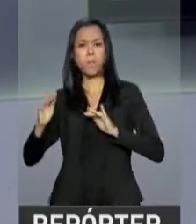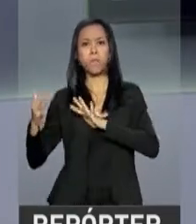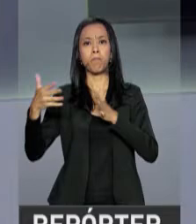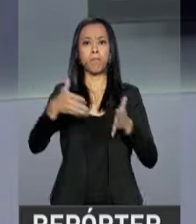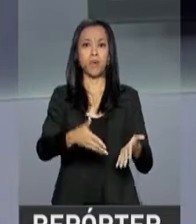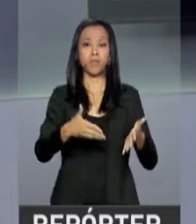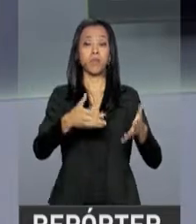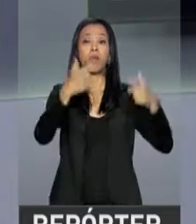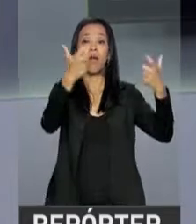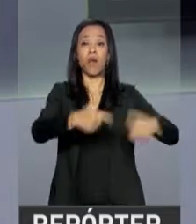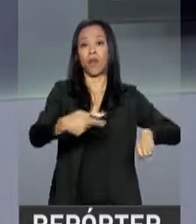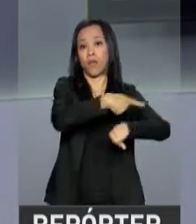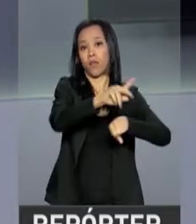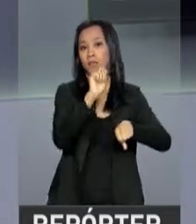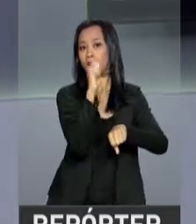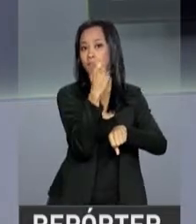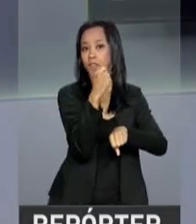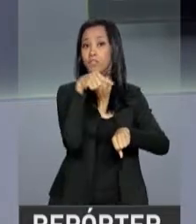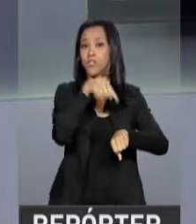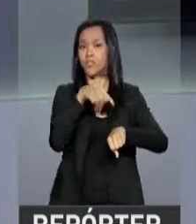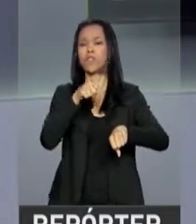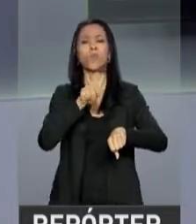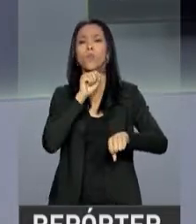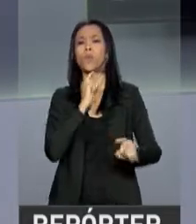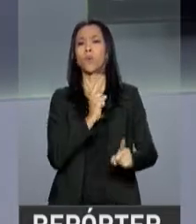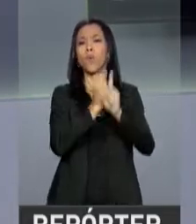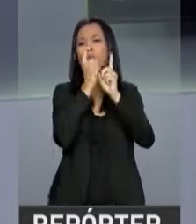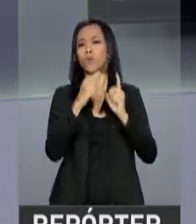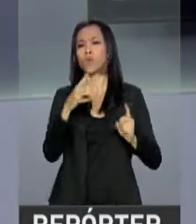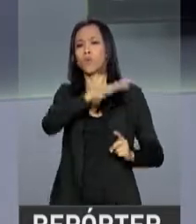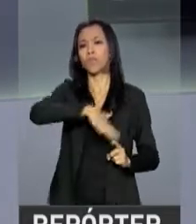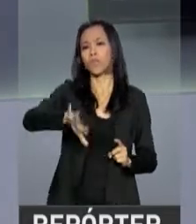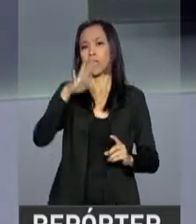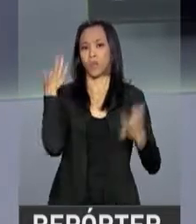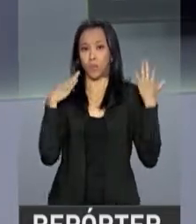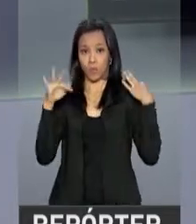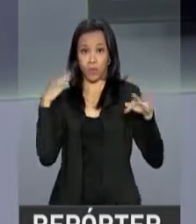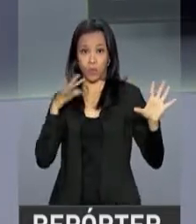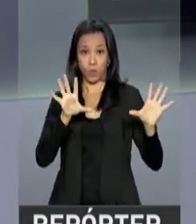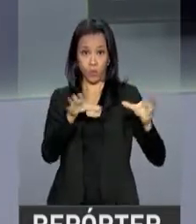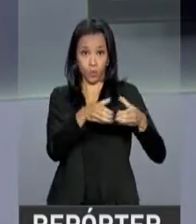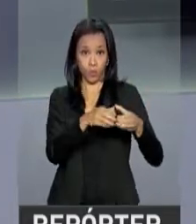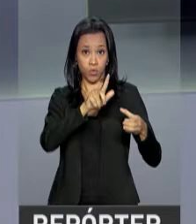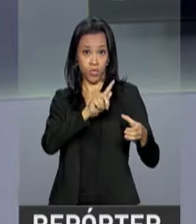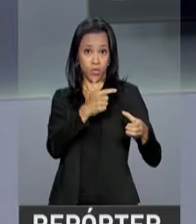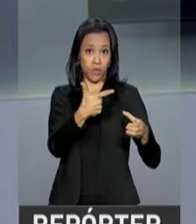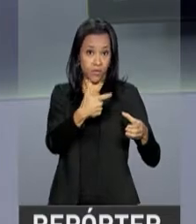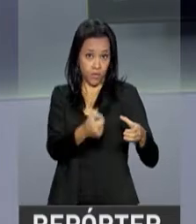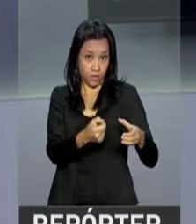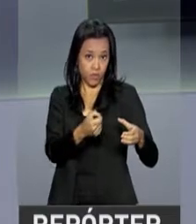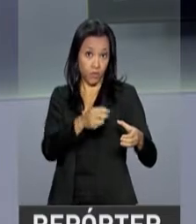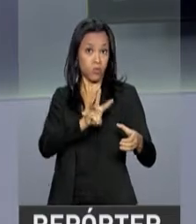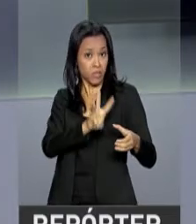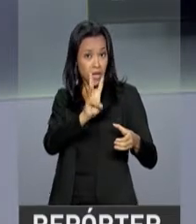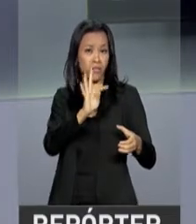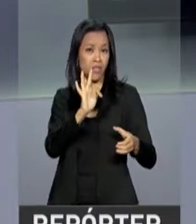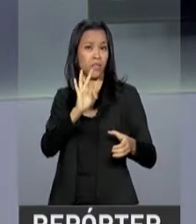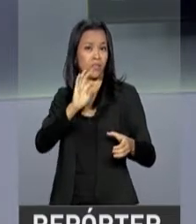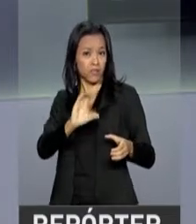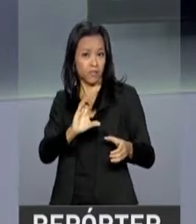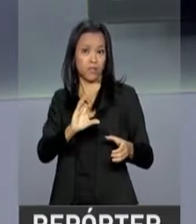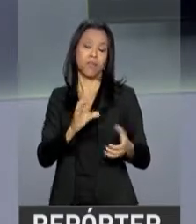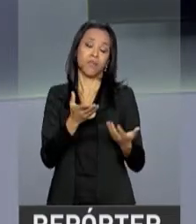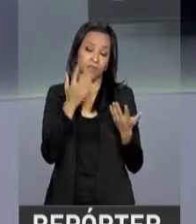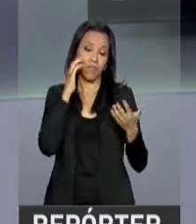reunião de ministros do turismo do g20 o wttc e o repórter nem pereira traz outras informações ao vivo pra